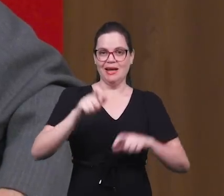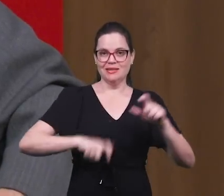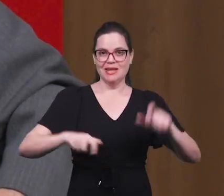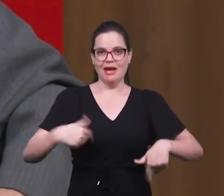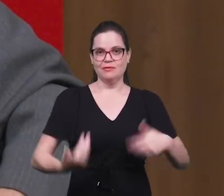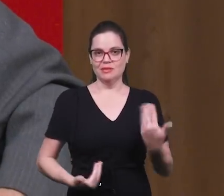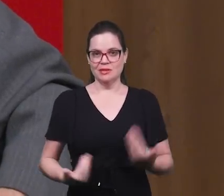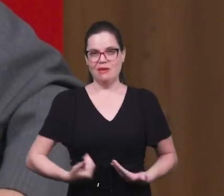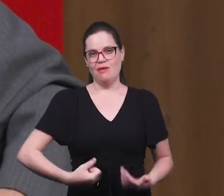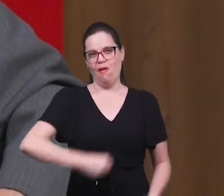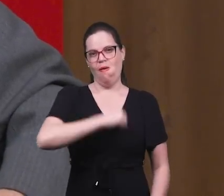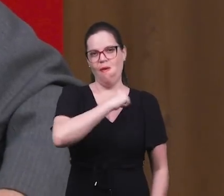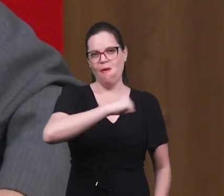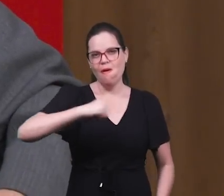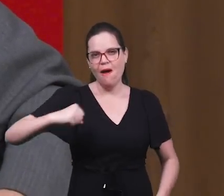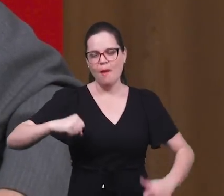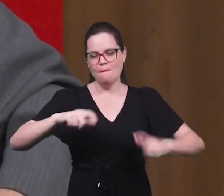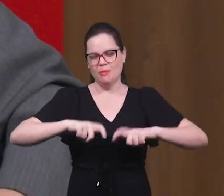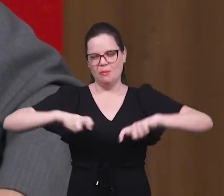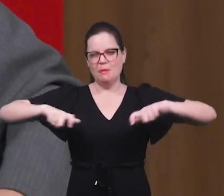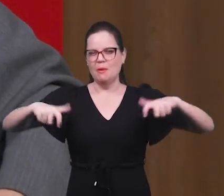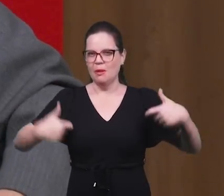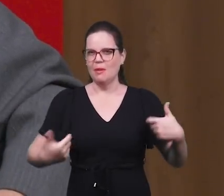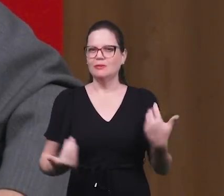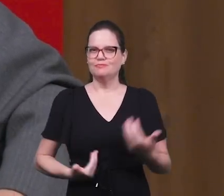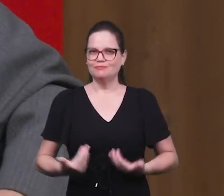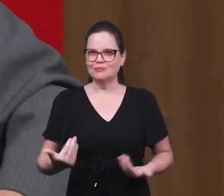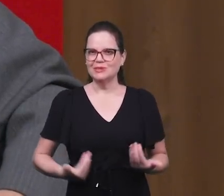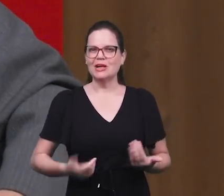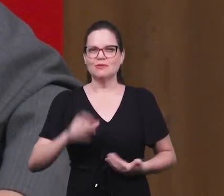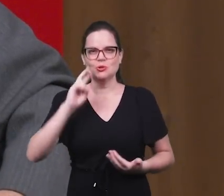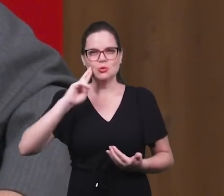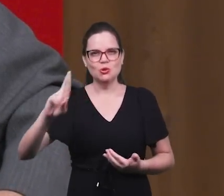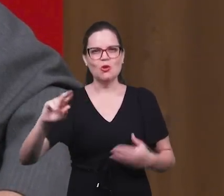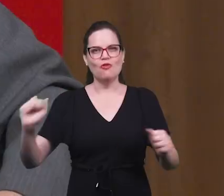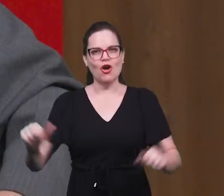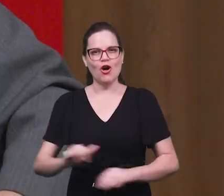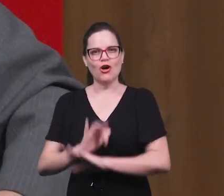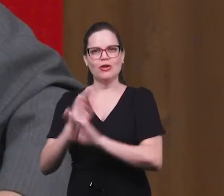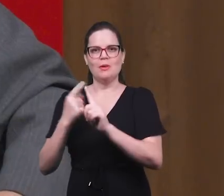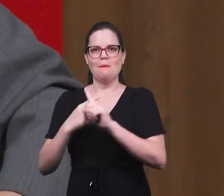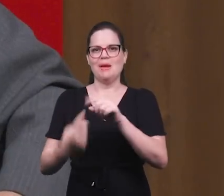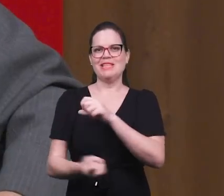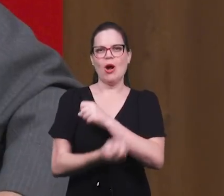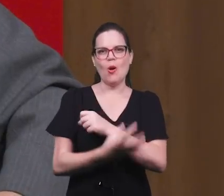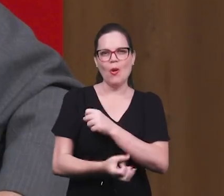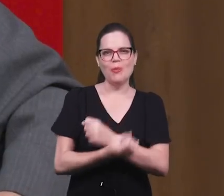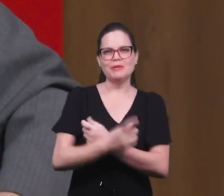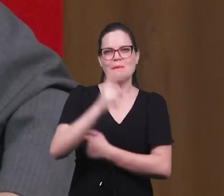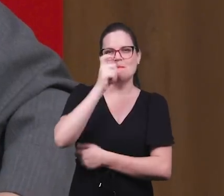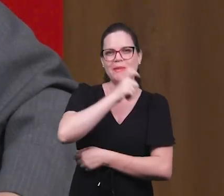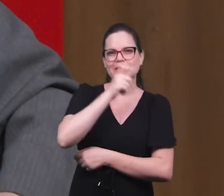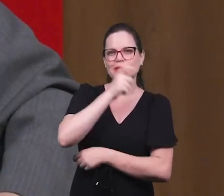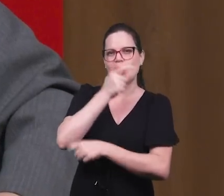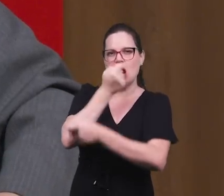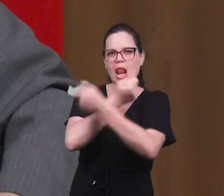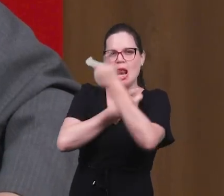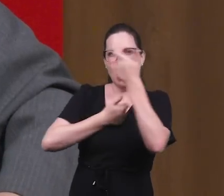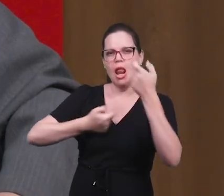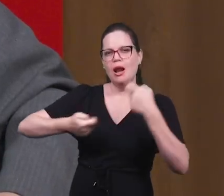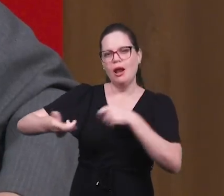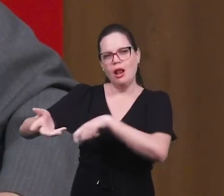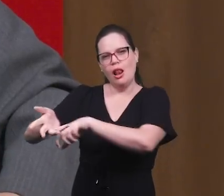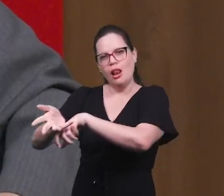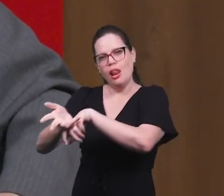e glorificou o nome do Senhor. Mas a corrupção destruiu muitos corações, a